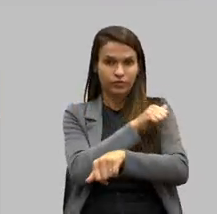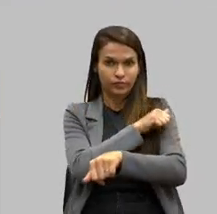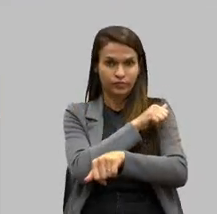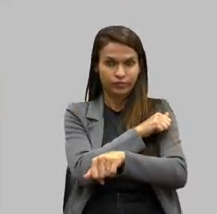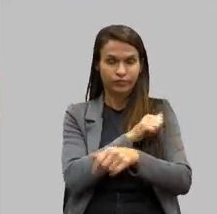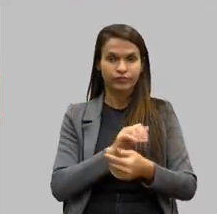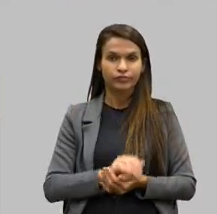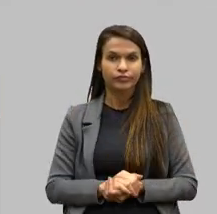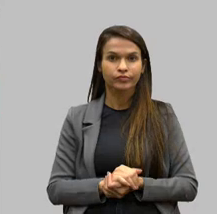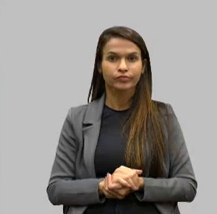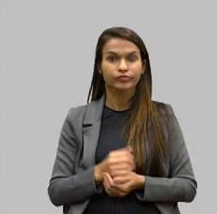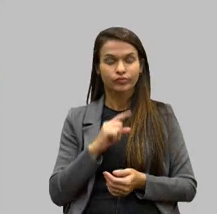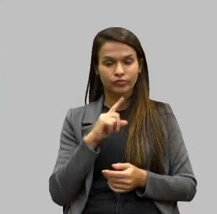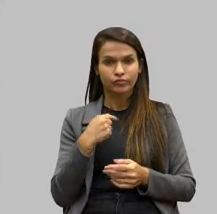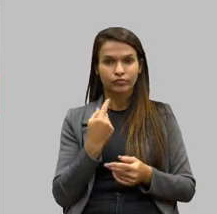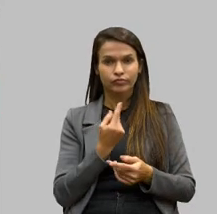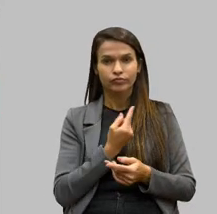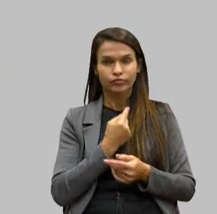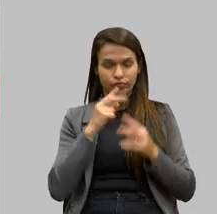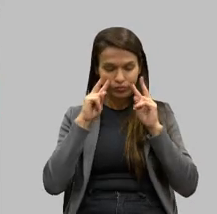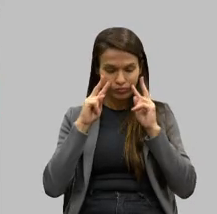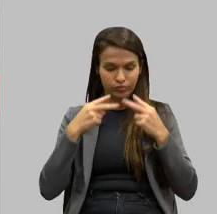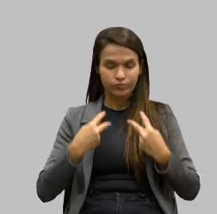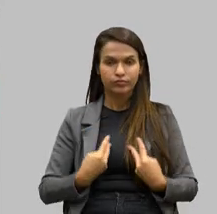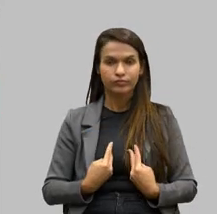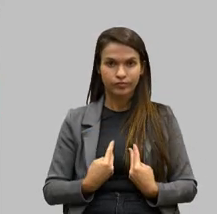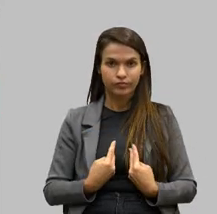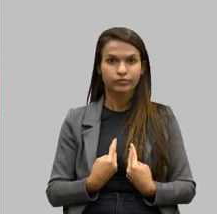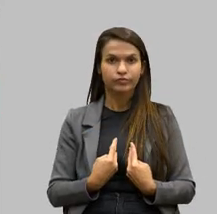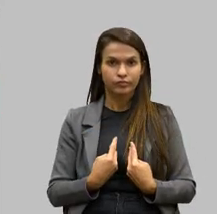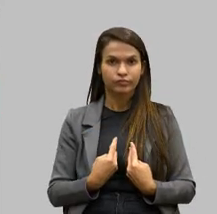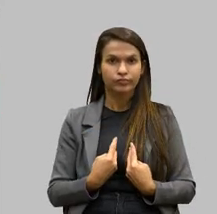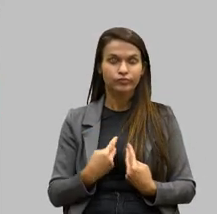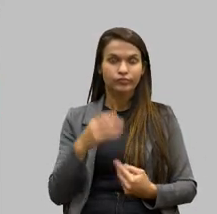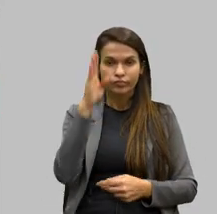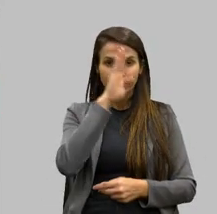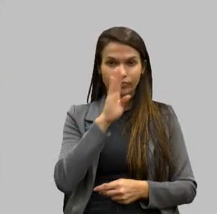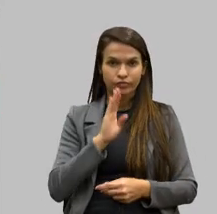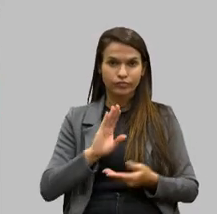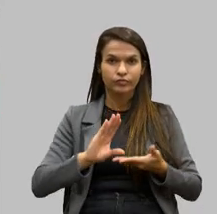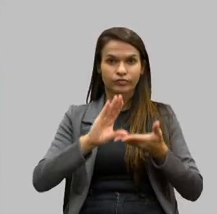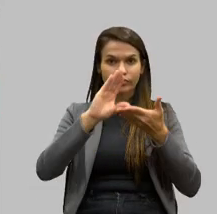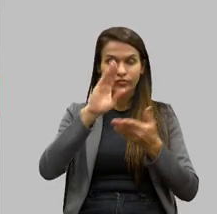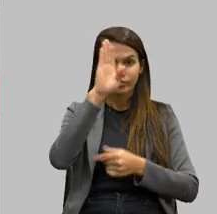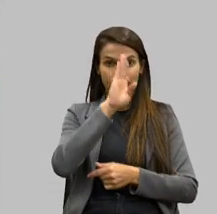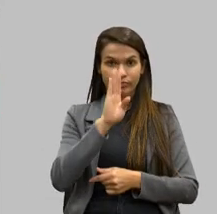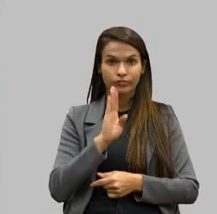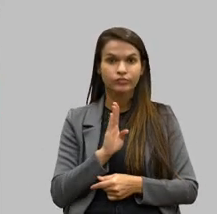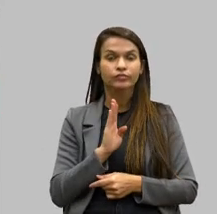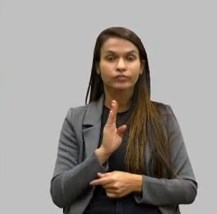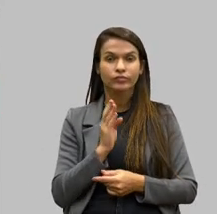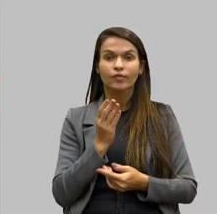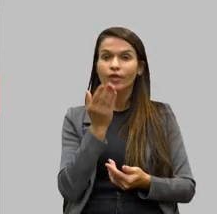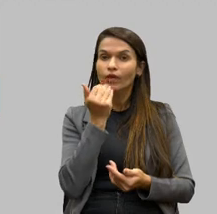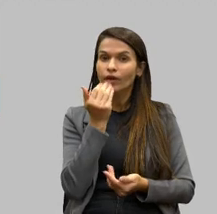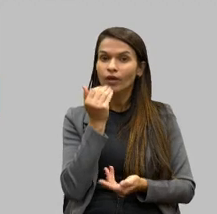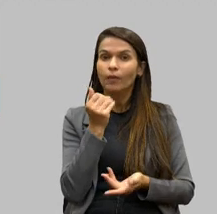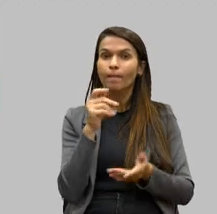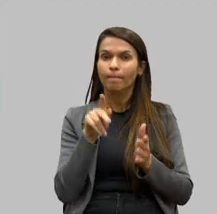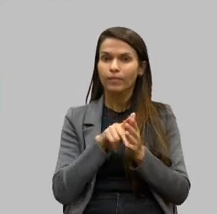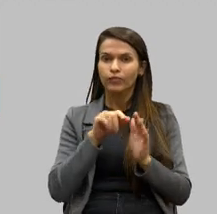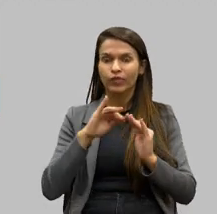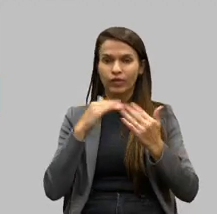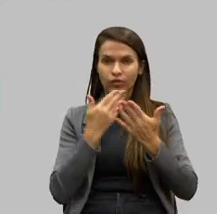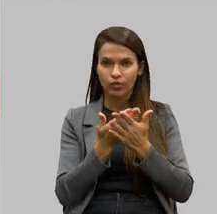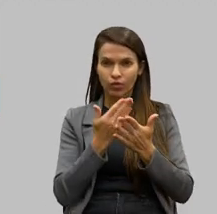Fomos reconhecidos, no próximo slide que traz aqui, nacionalmente, pelo Conselho Nacional de Alimentação Escolar, como